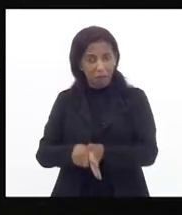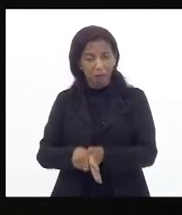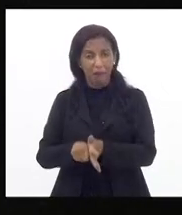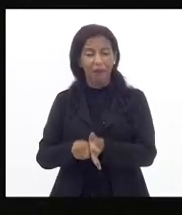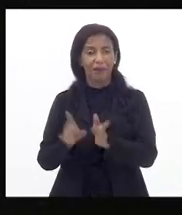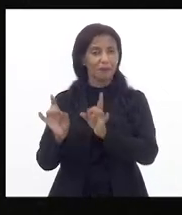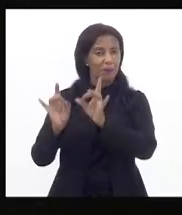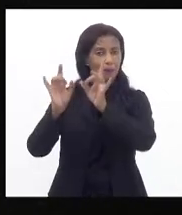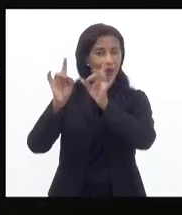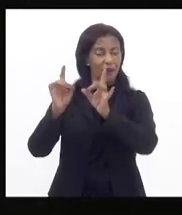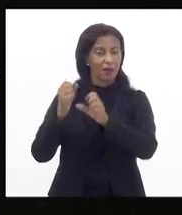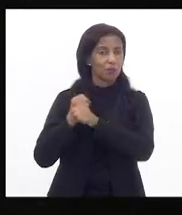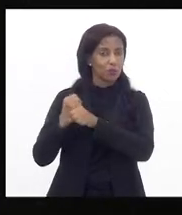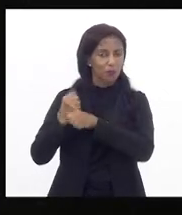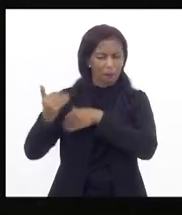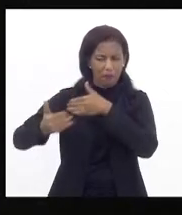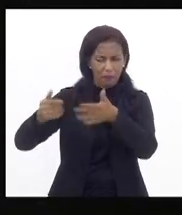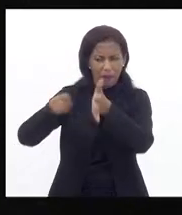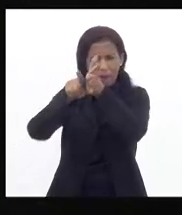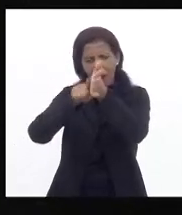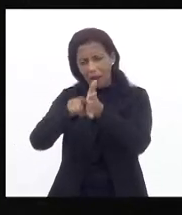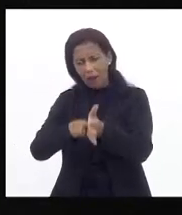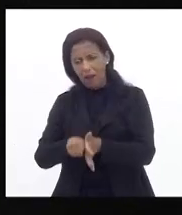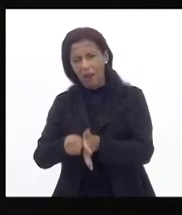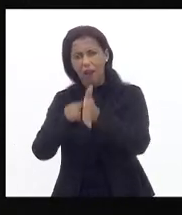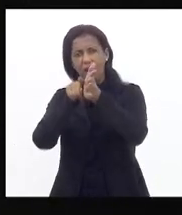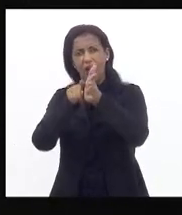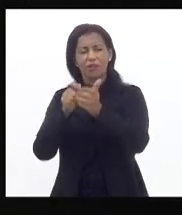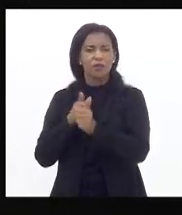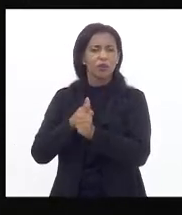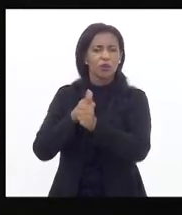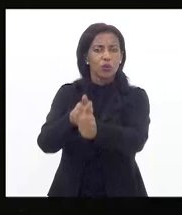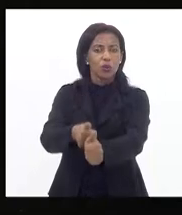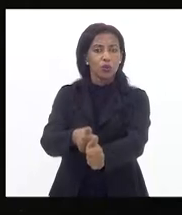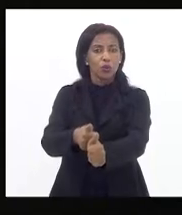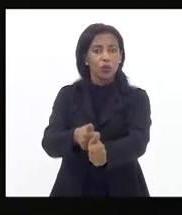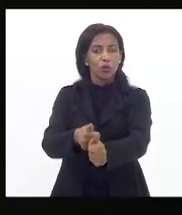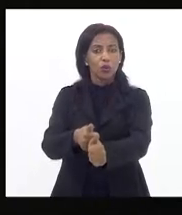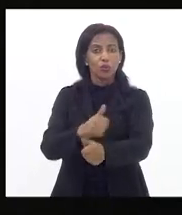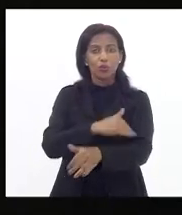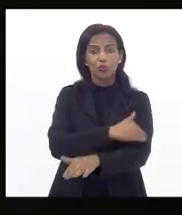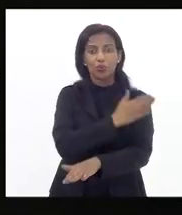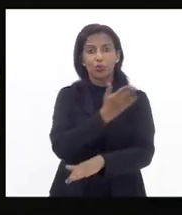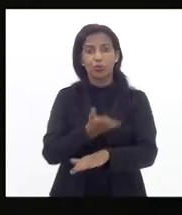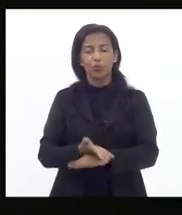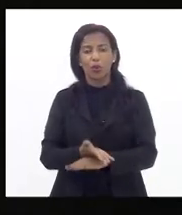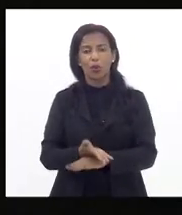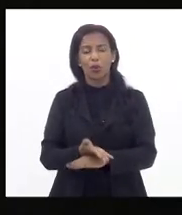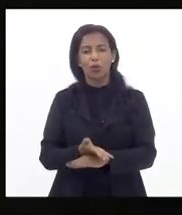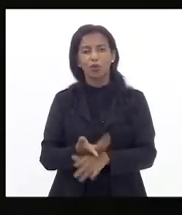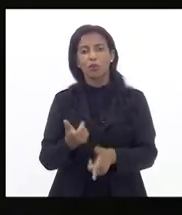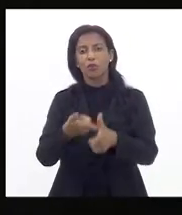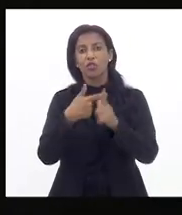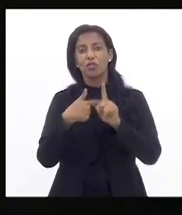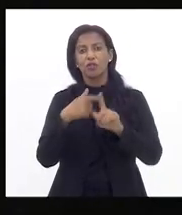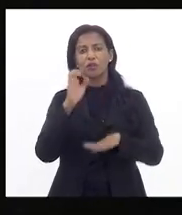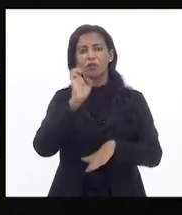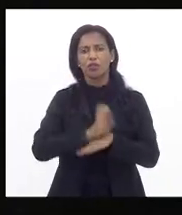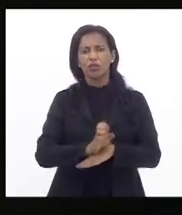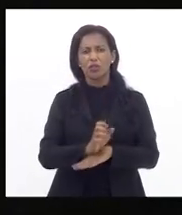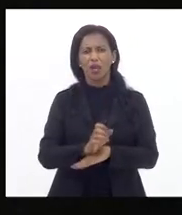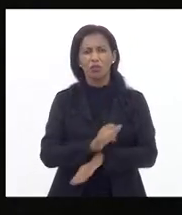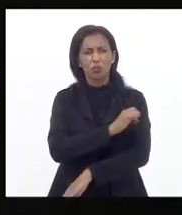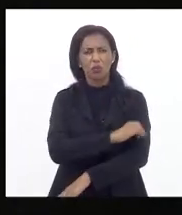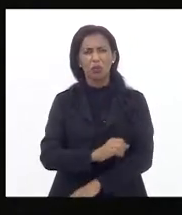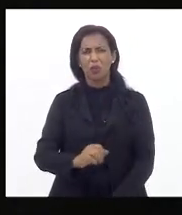ao longo desses anos fazendo um acompanhamento quase que de um turno sobre a questão da dívida do Estado do Rio de